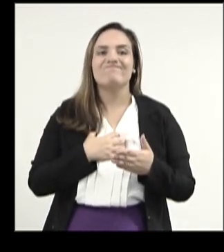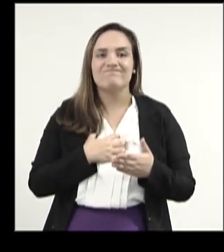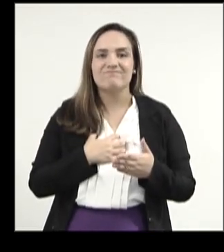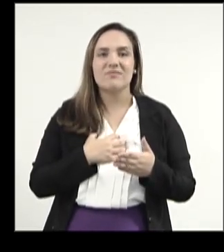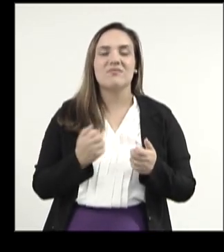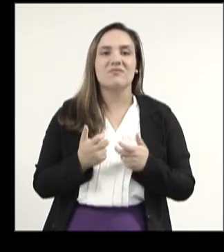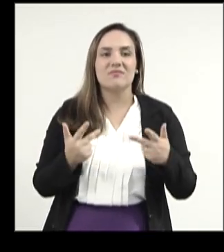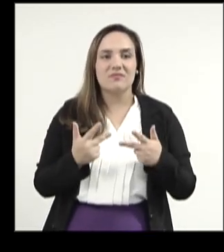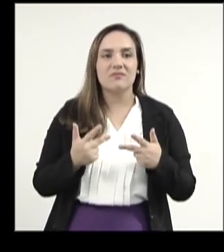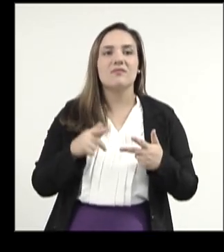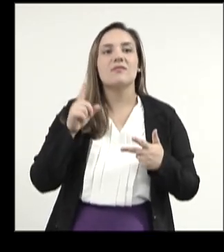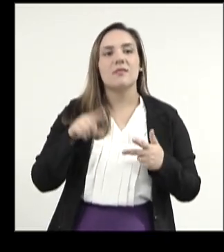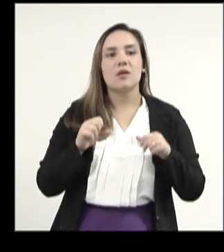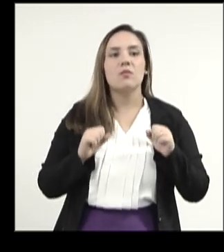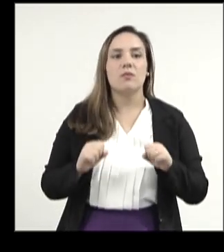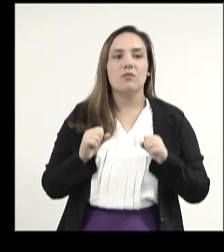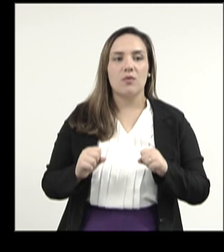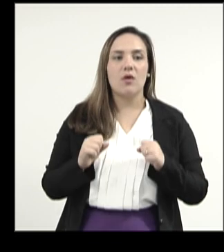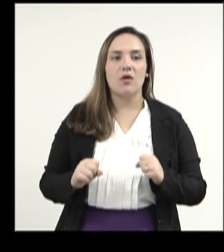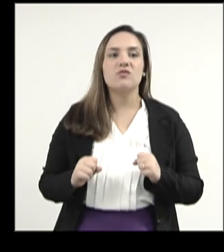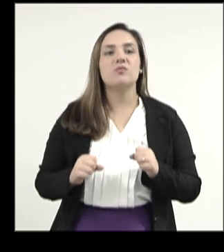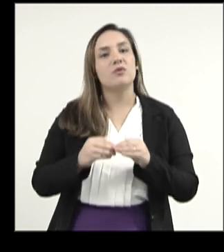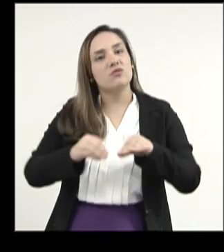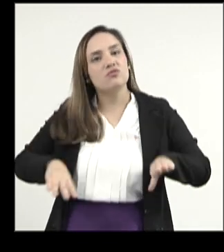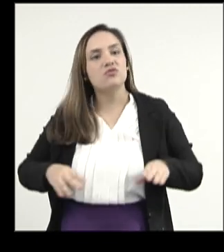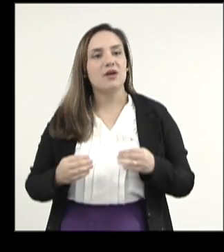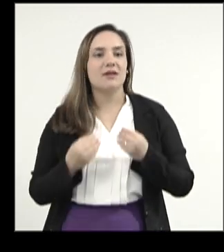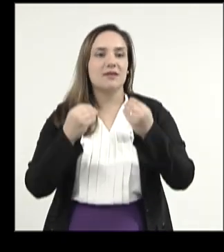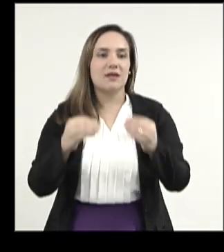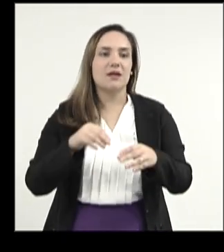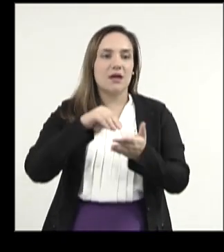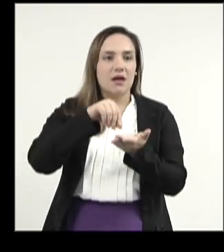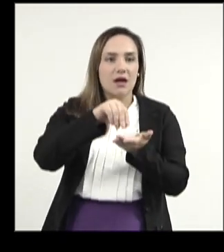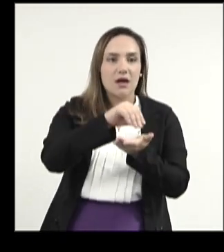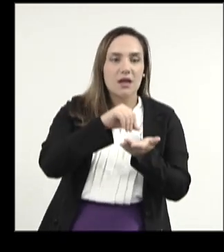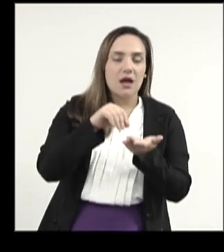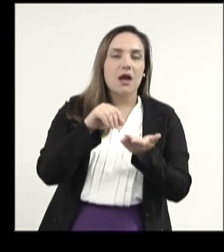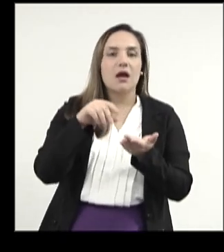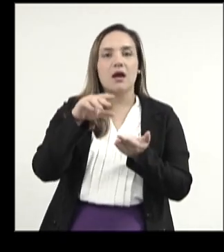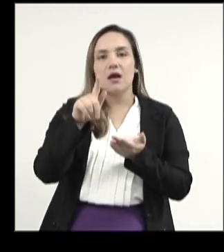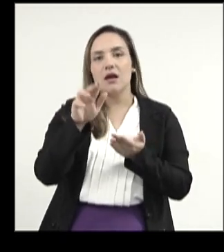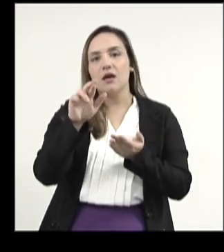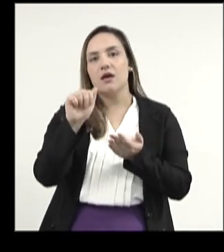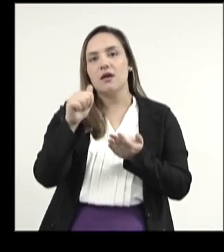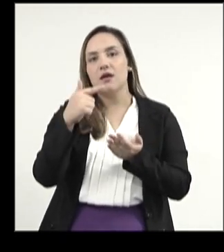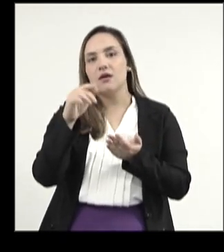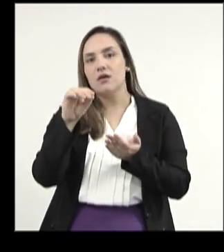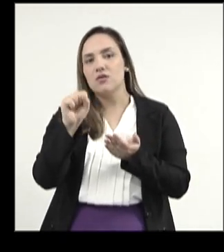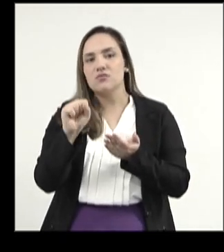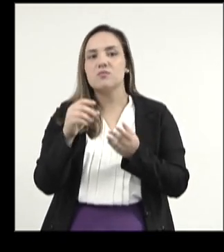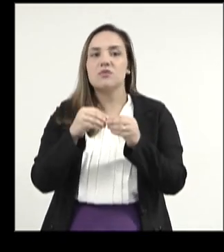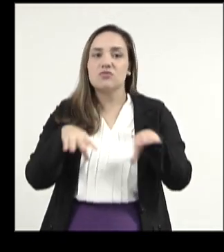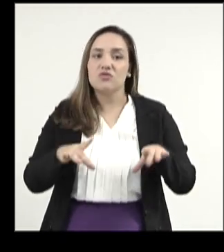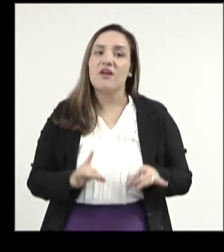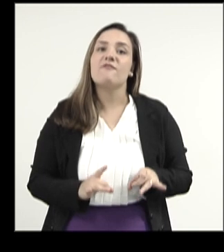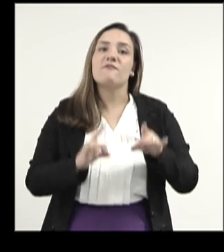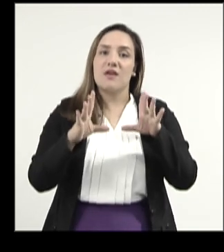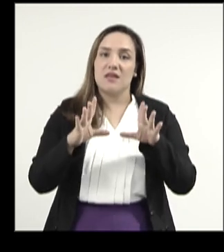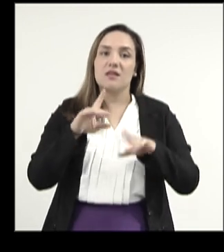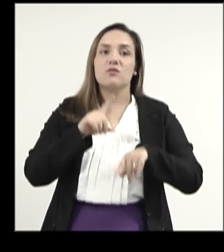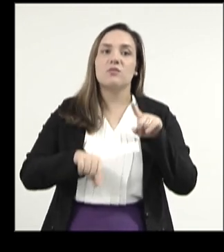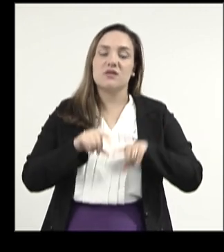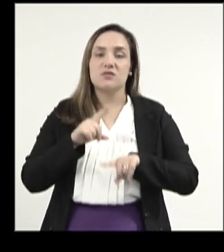Essa situação ameaça a entrega de grãos e pode comprometer a capacidade de exportação do Brasil, líder mundial